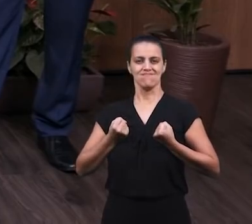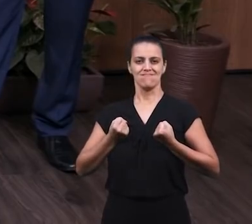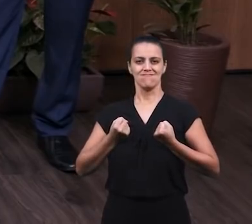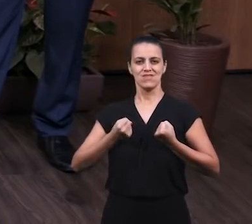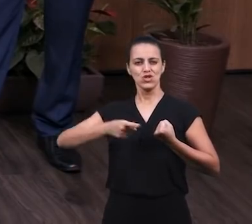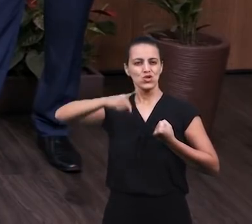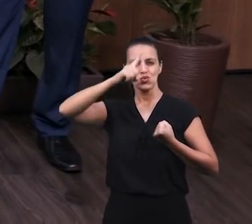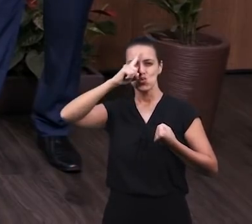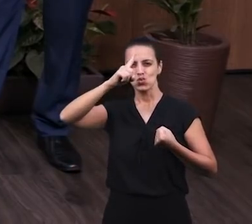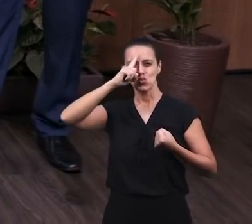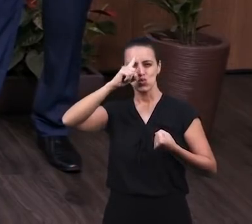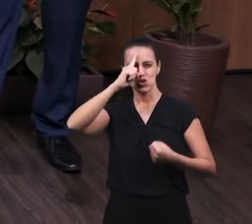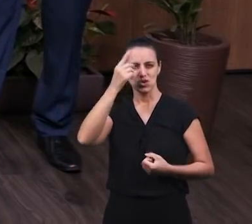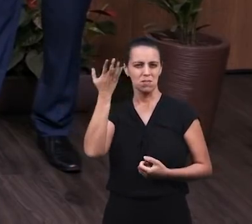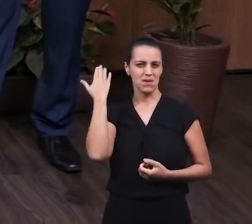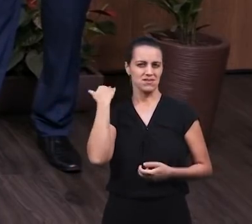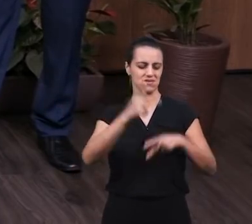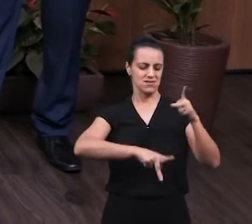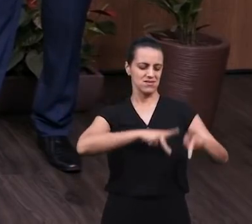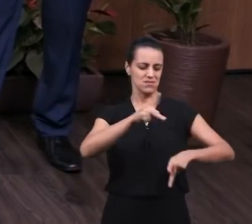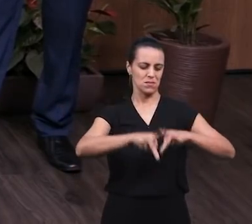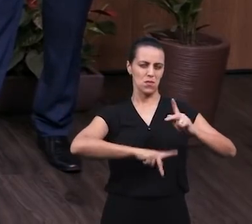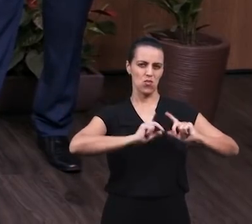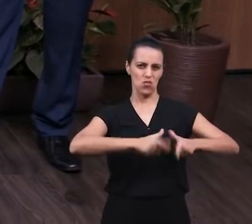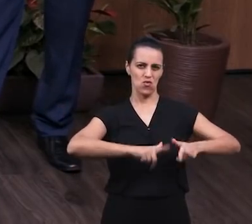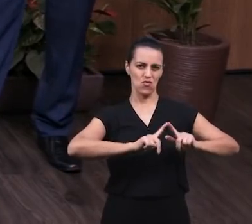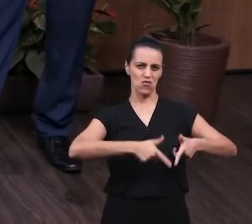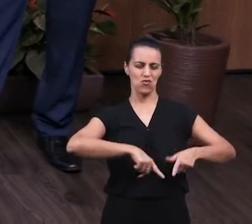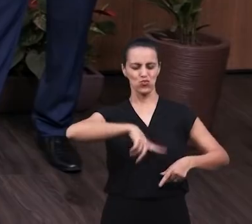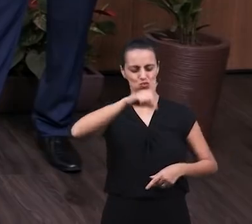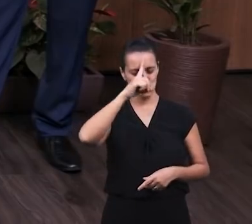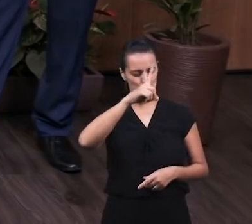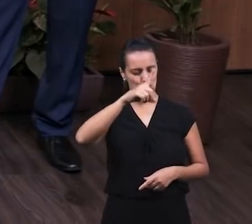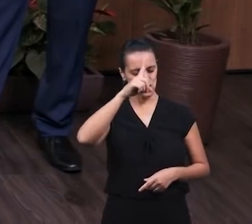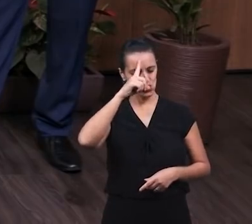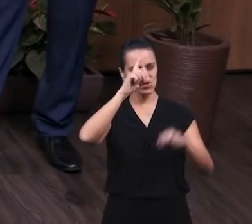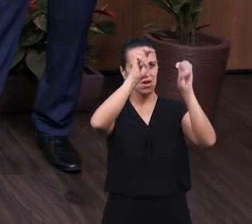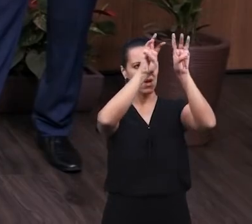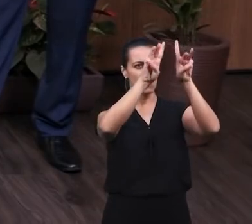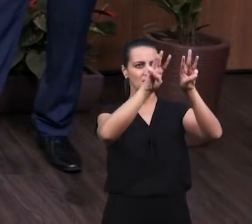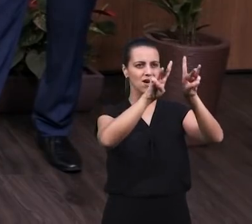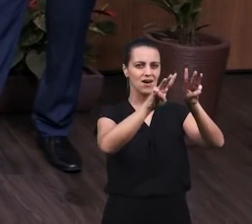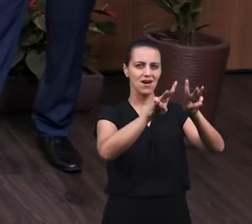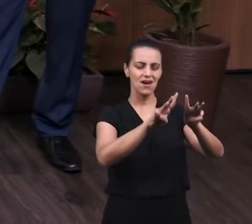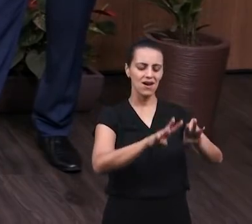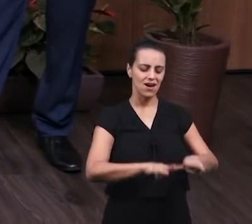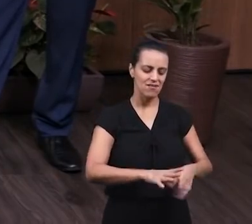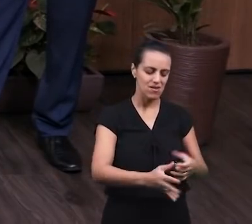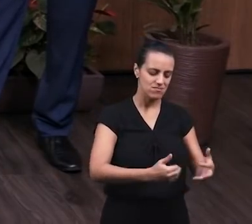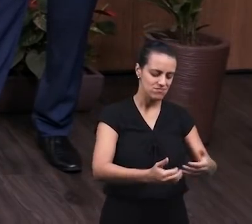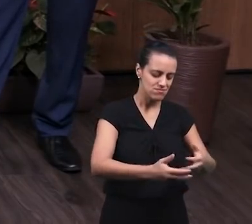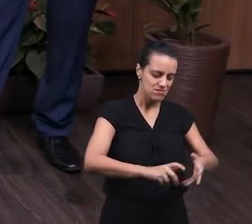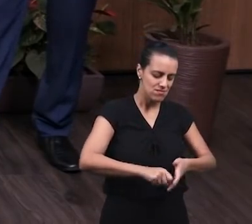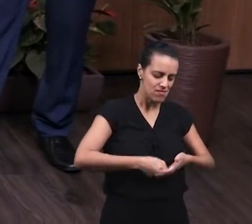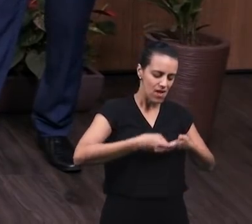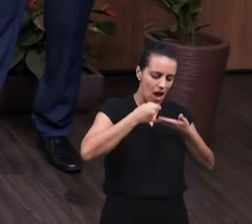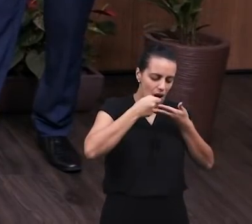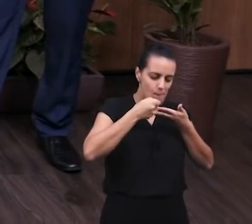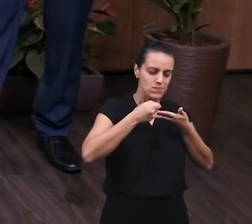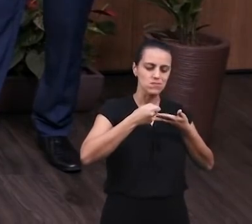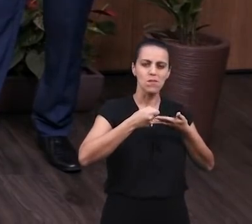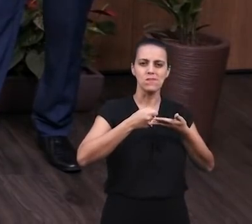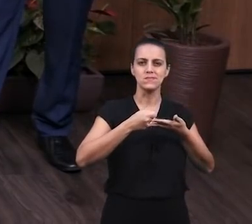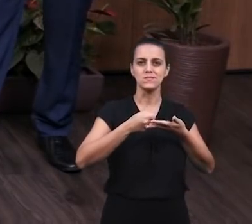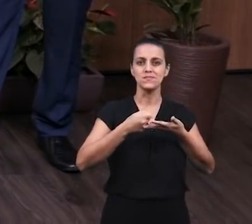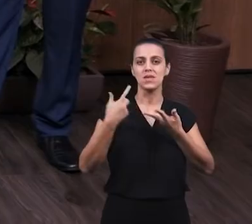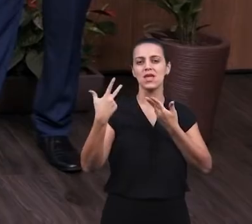dias da caminhada deles pelo deserto, todos os dias o Senhor Jesus tem uma bênção para nos